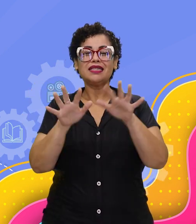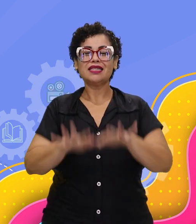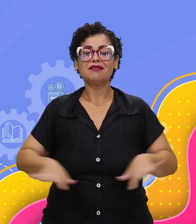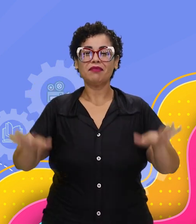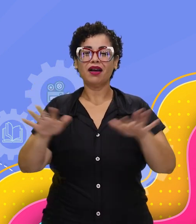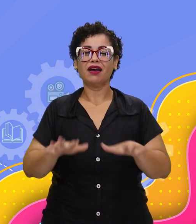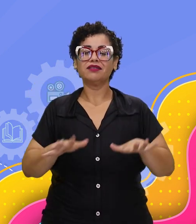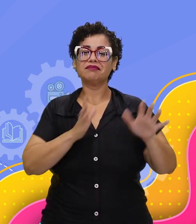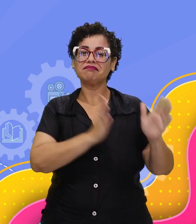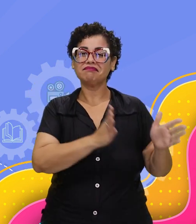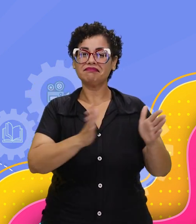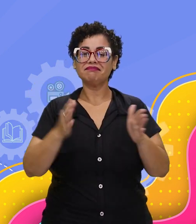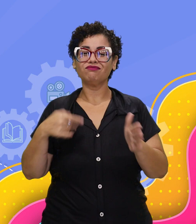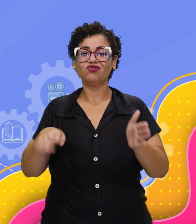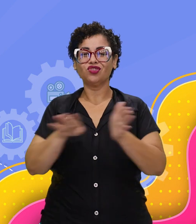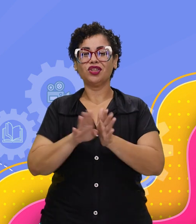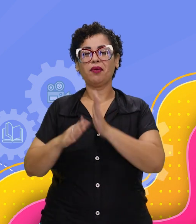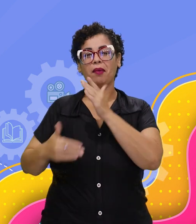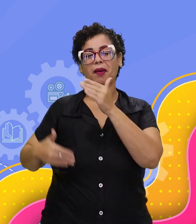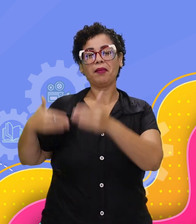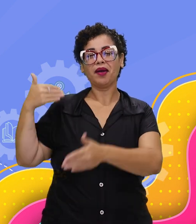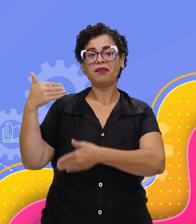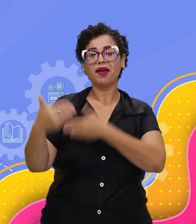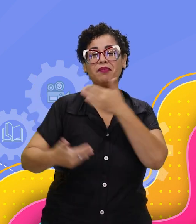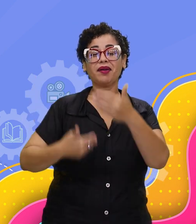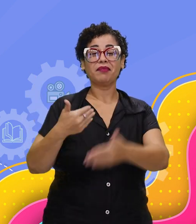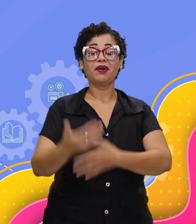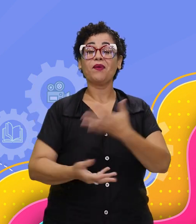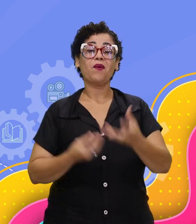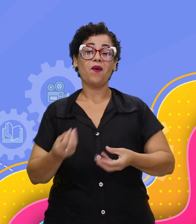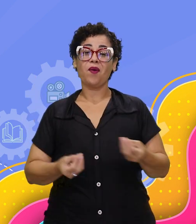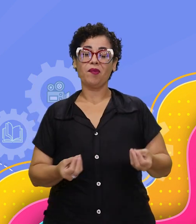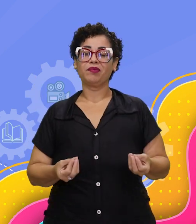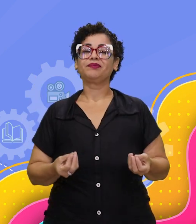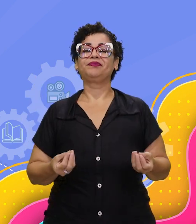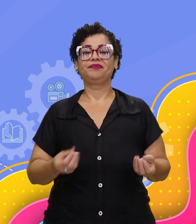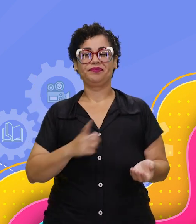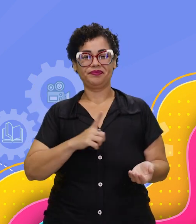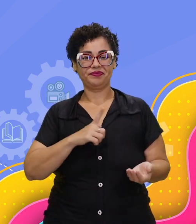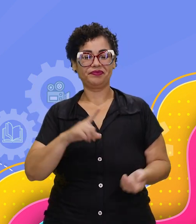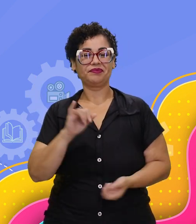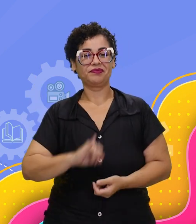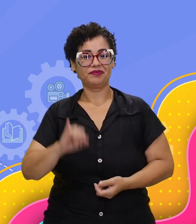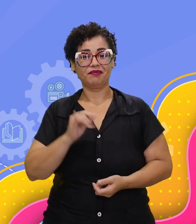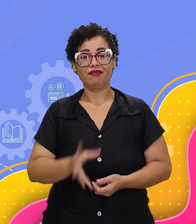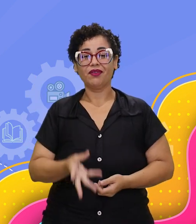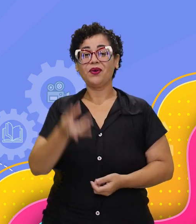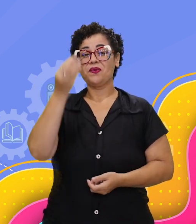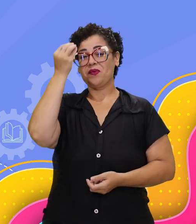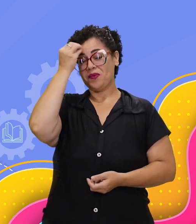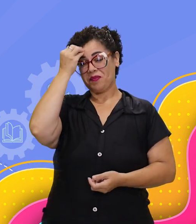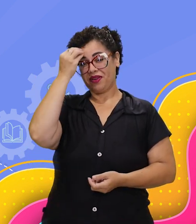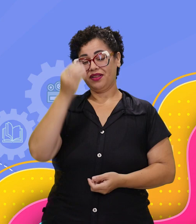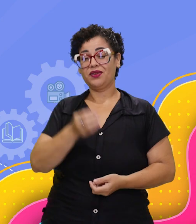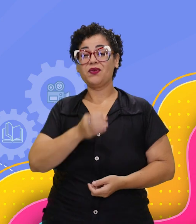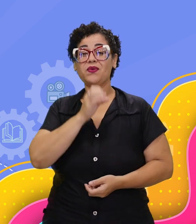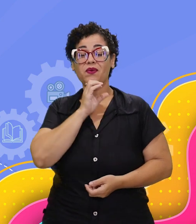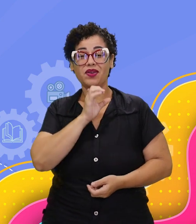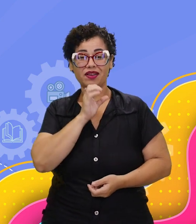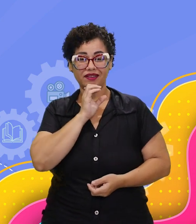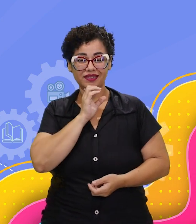os passos foram dados para que cheguemos onde estamos. Então, a importância de compreender,